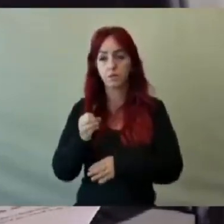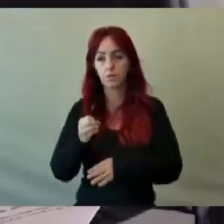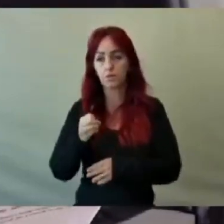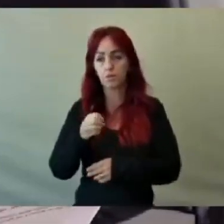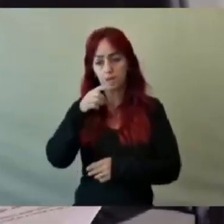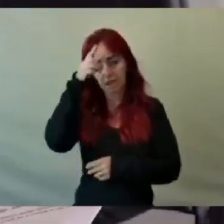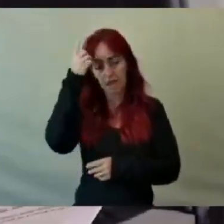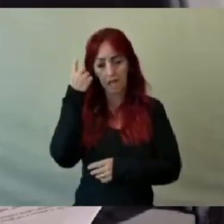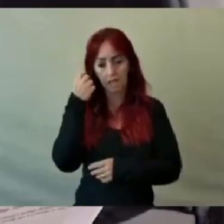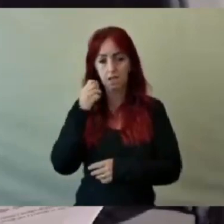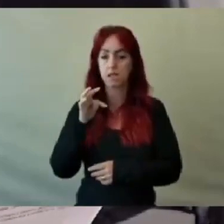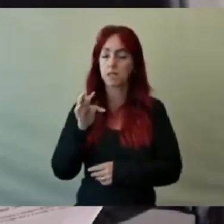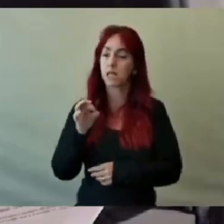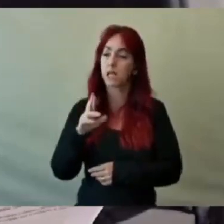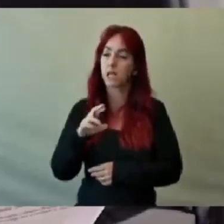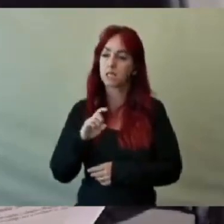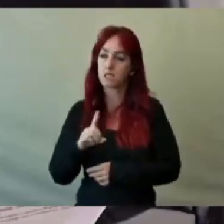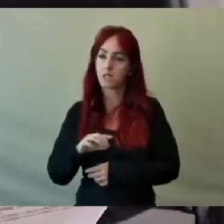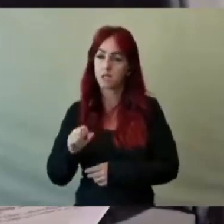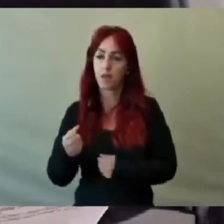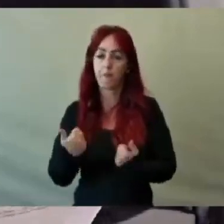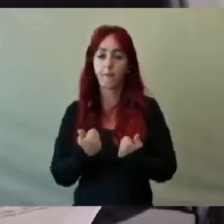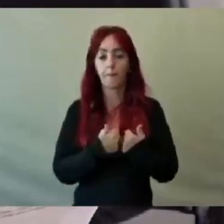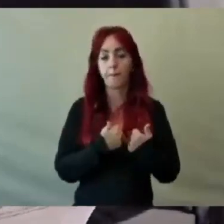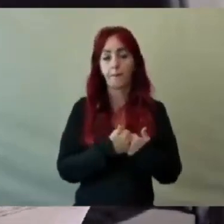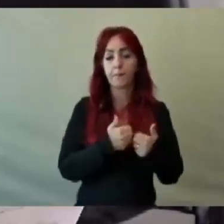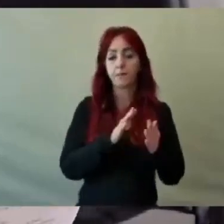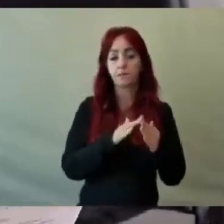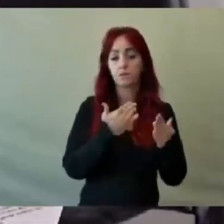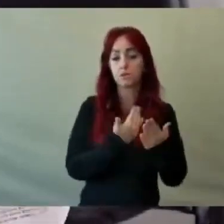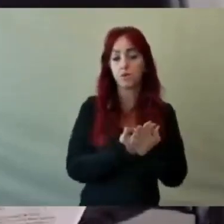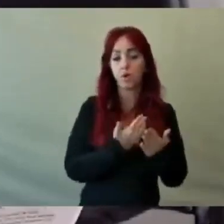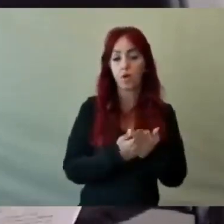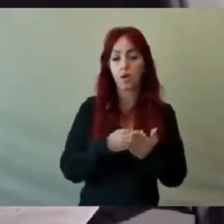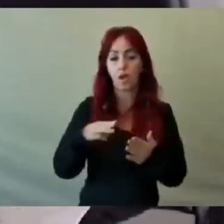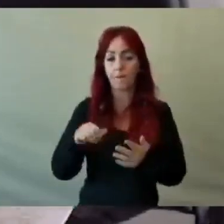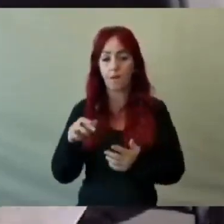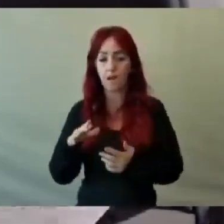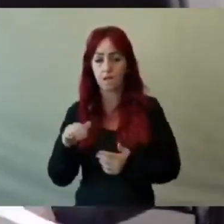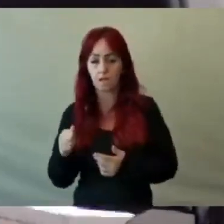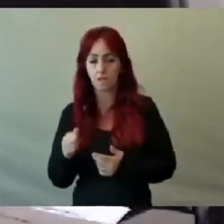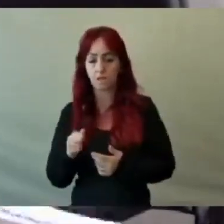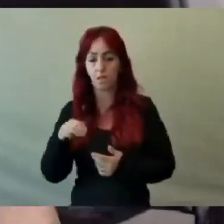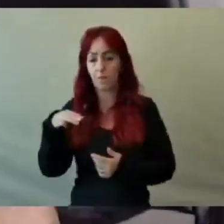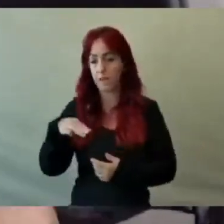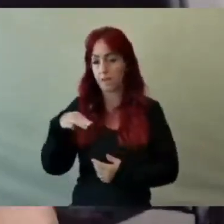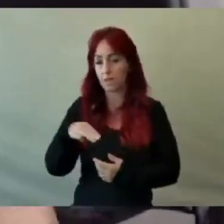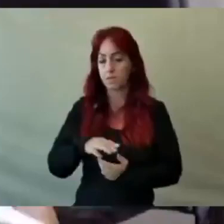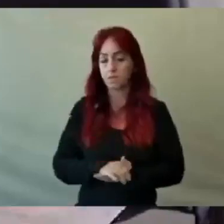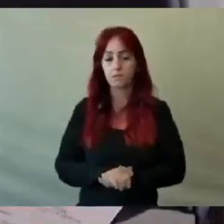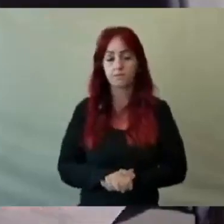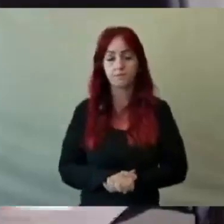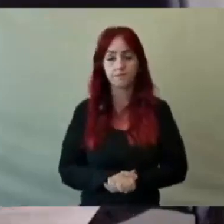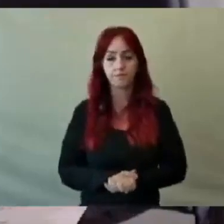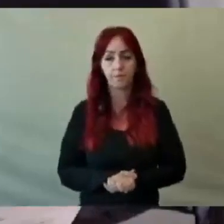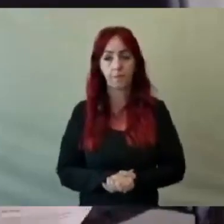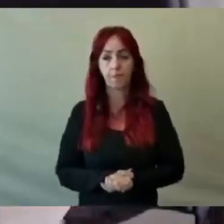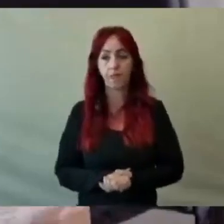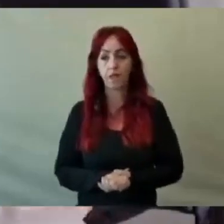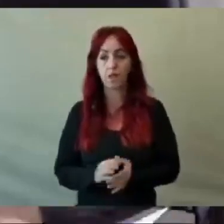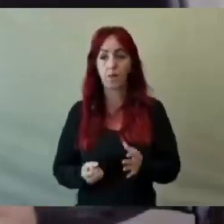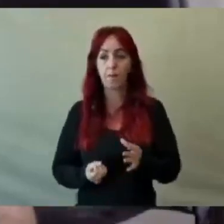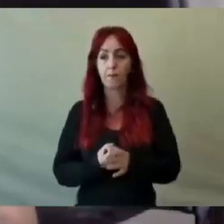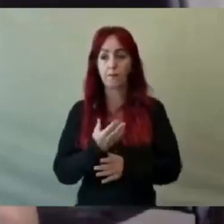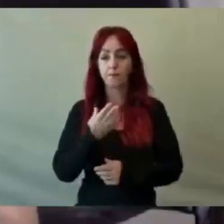Maria de Magalhães Pinto. Autoria, vereadora Cida Falabella. Em discussão, em votação. Como